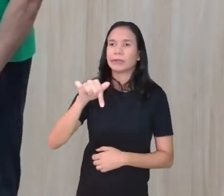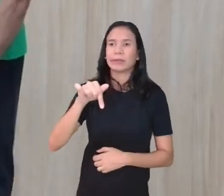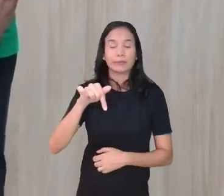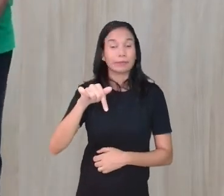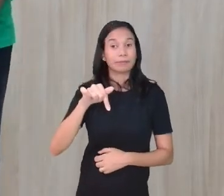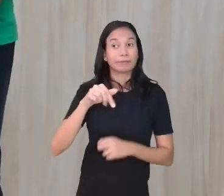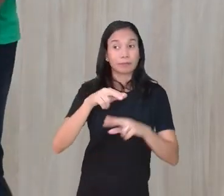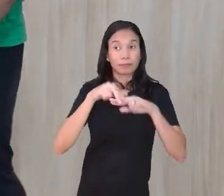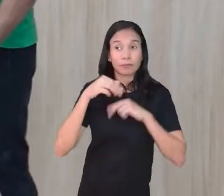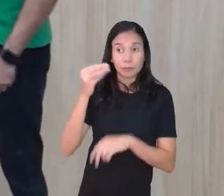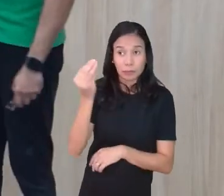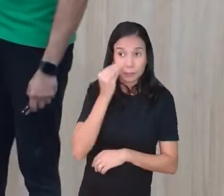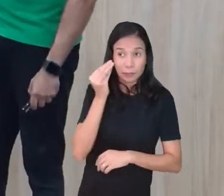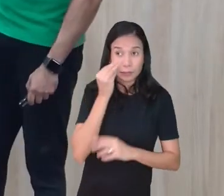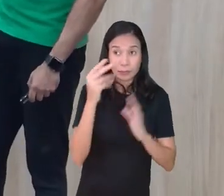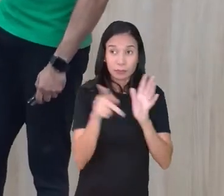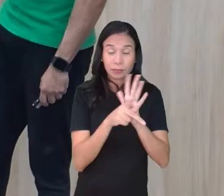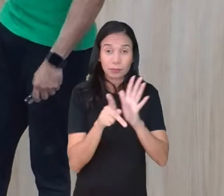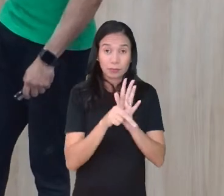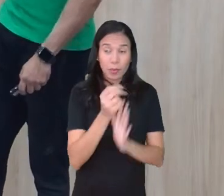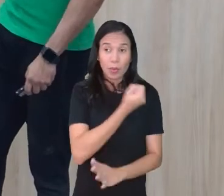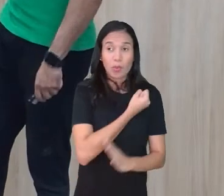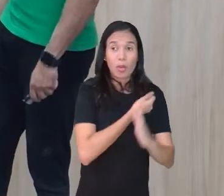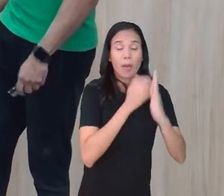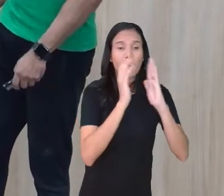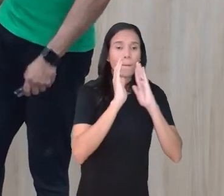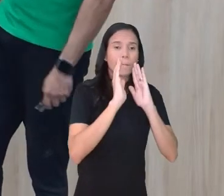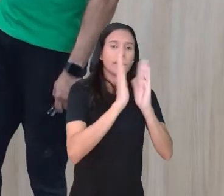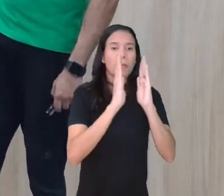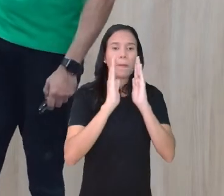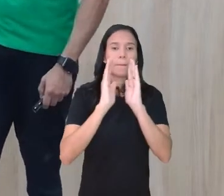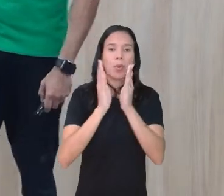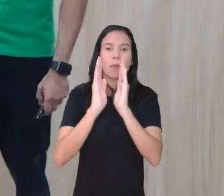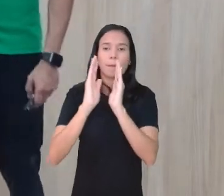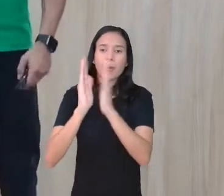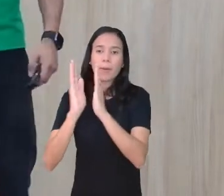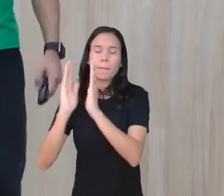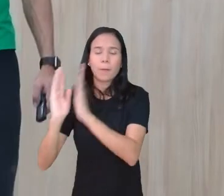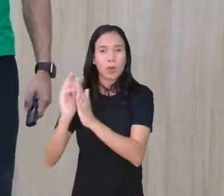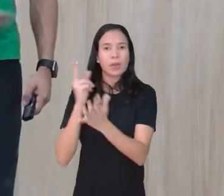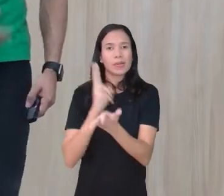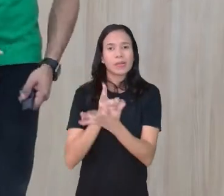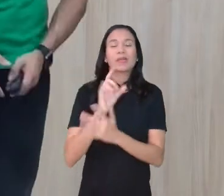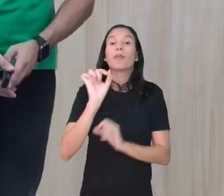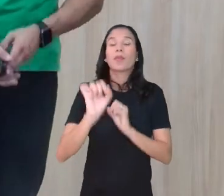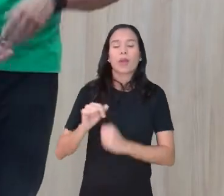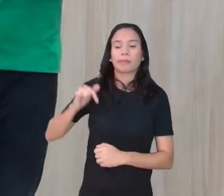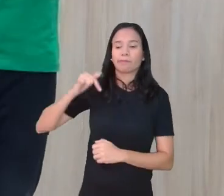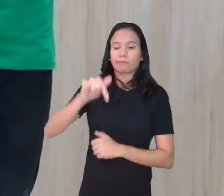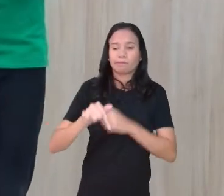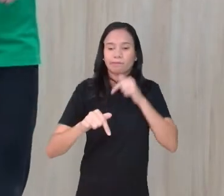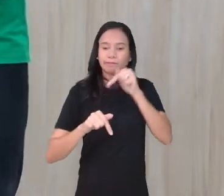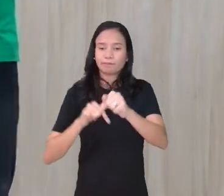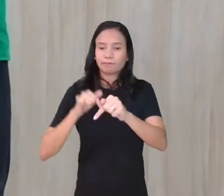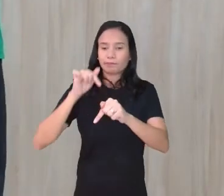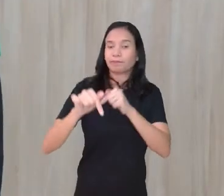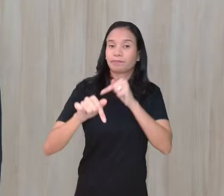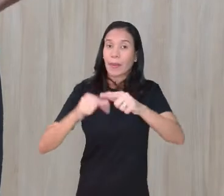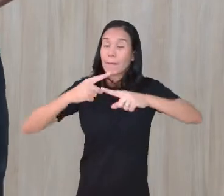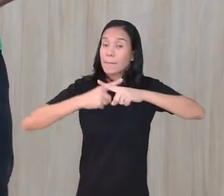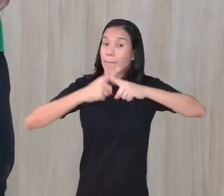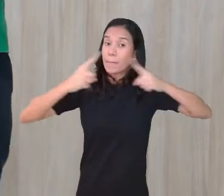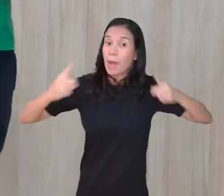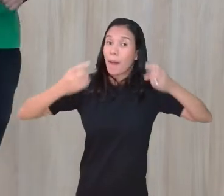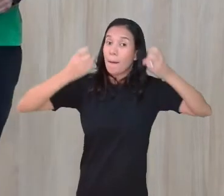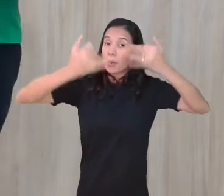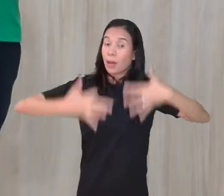Tá? Pode notar que os números que estão indo aí, ó, eles estão indo sempre de quê? De 7 em 7. Mas, como eu falei